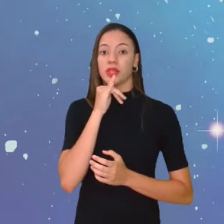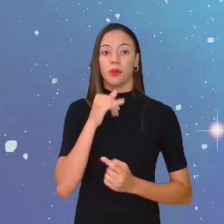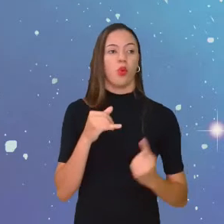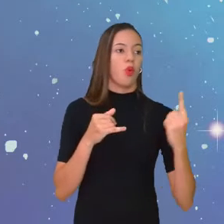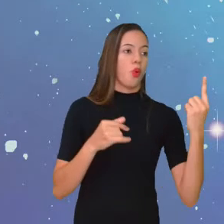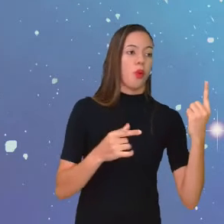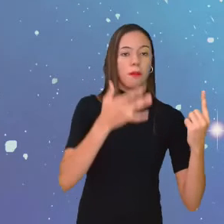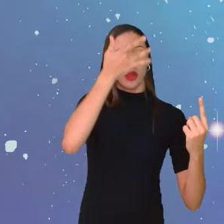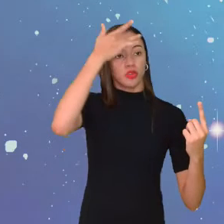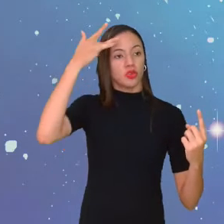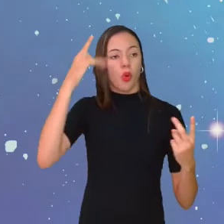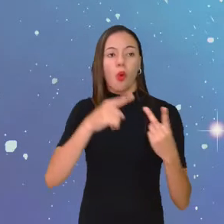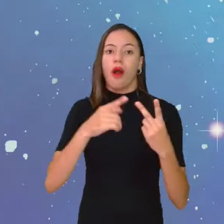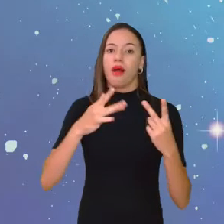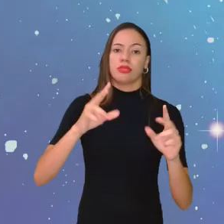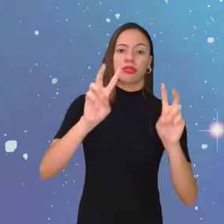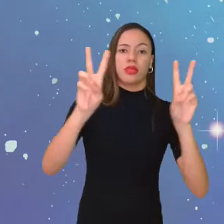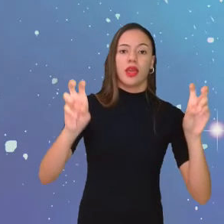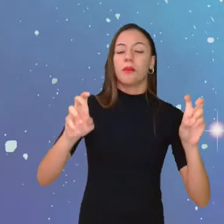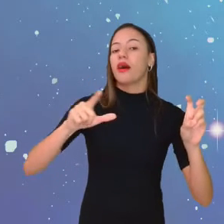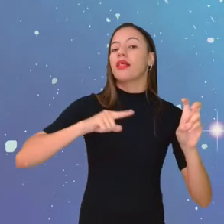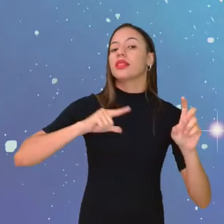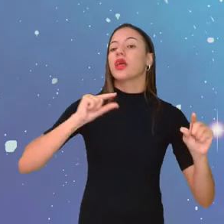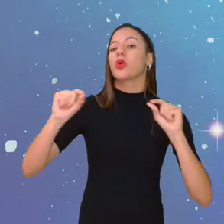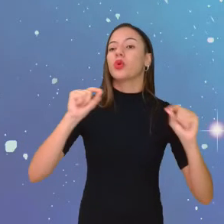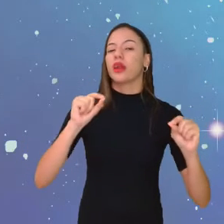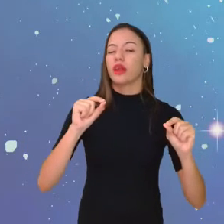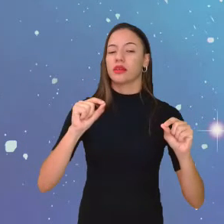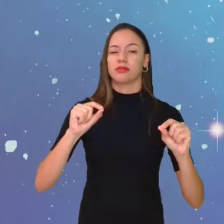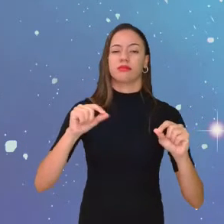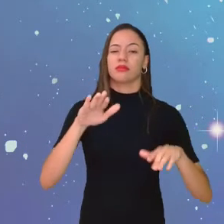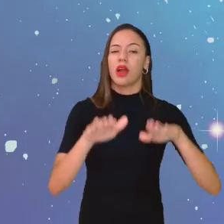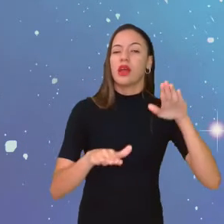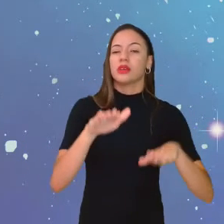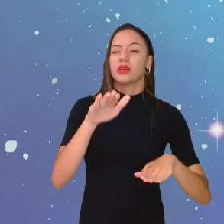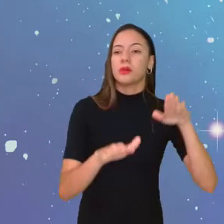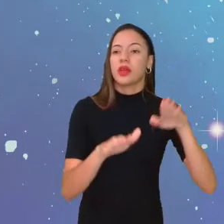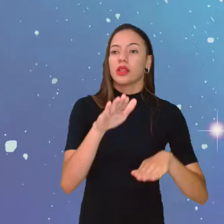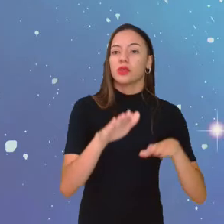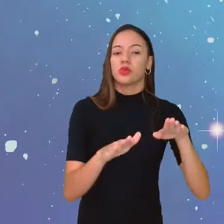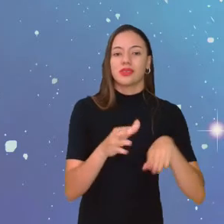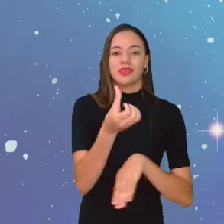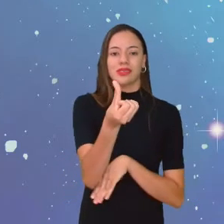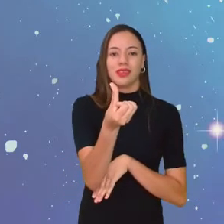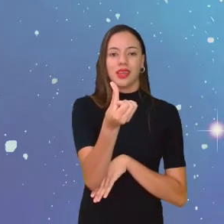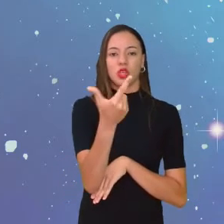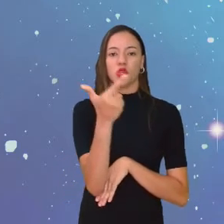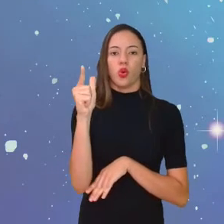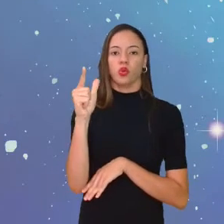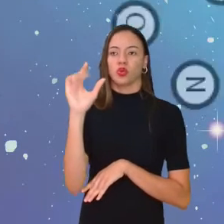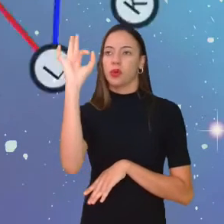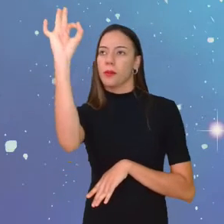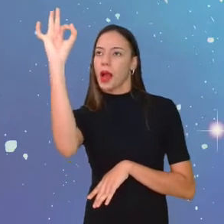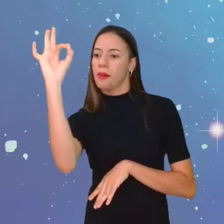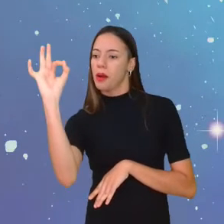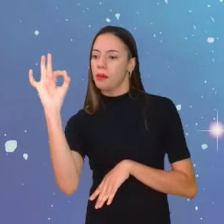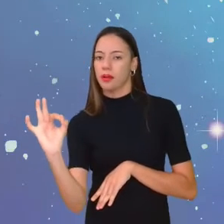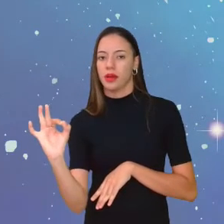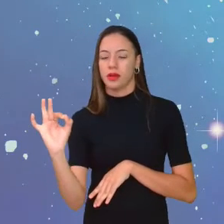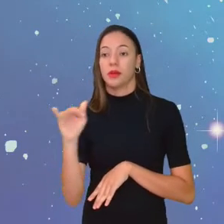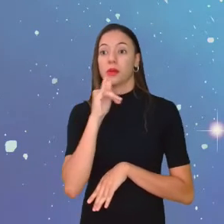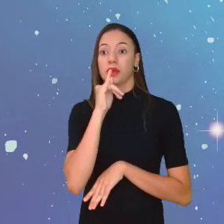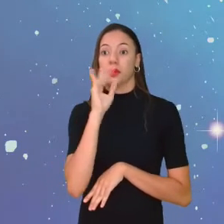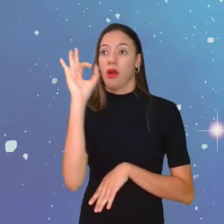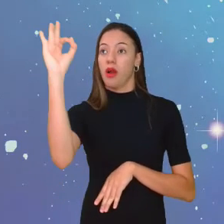tema, entre qualquer coisa, existem no máximo 6 outros pontos. Então, entre aquele